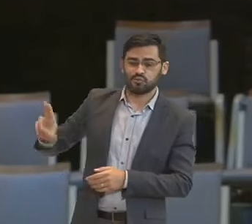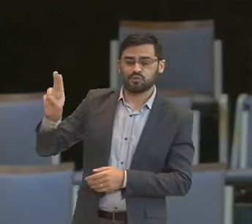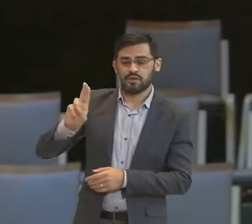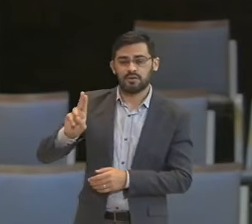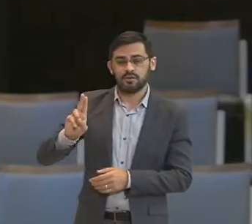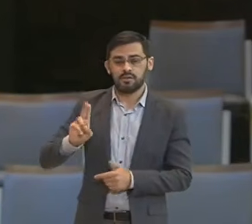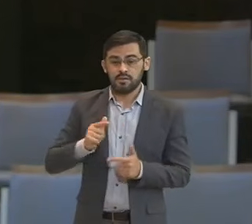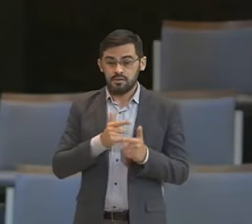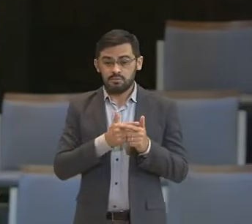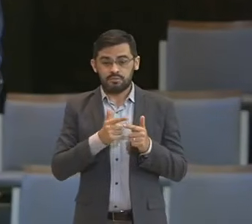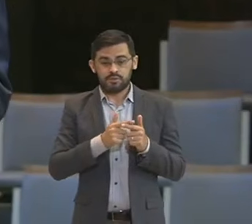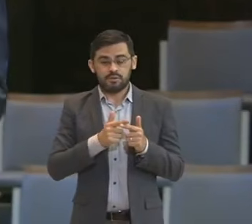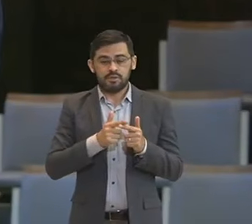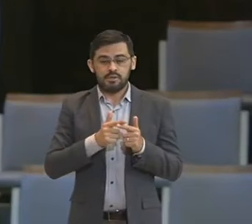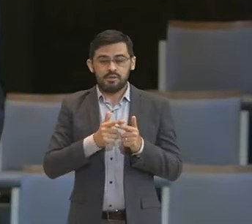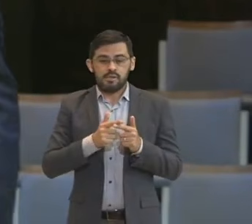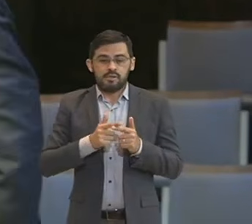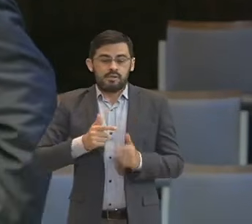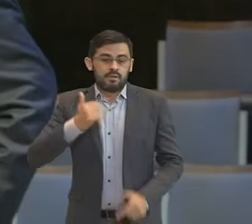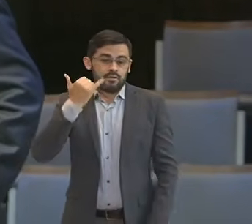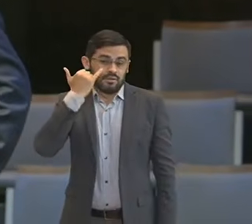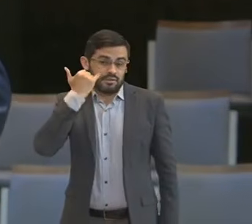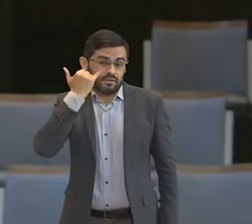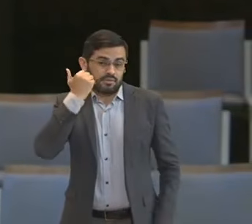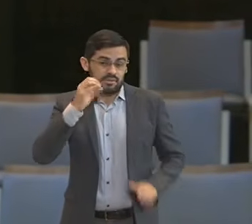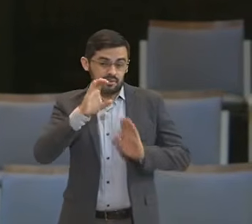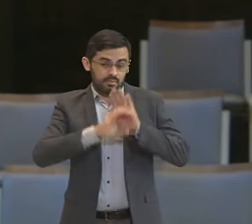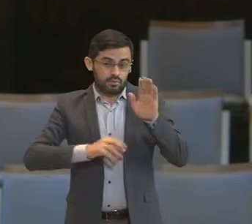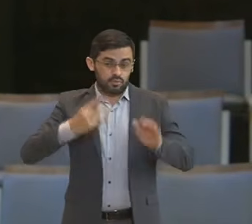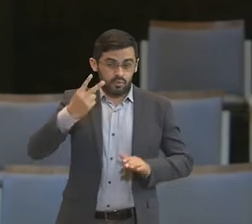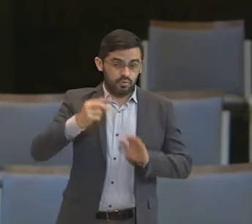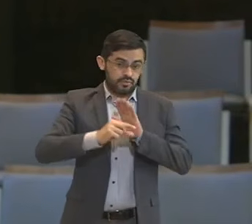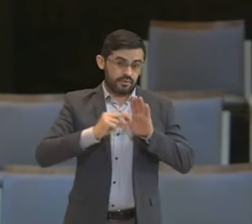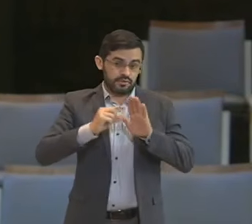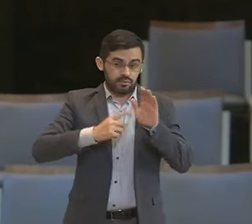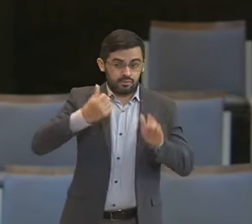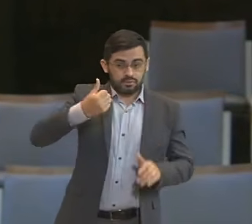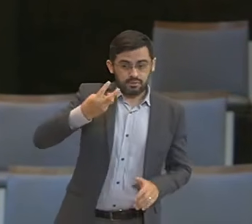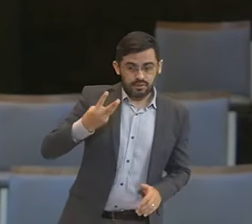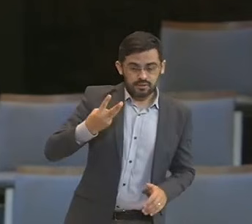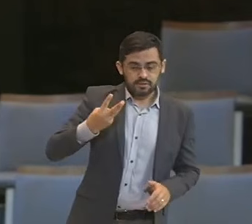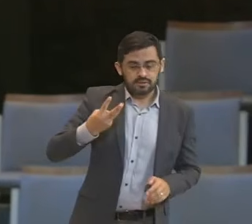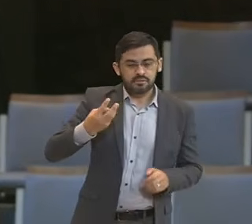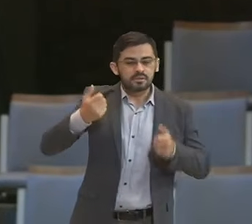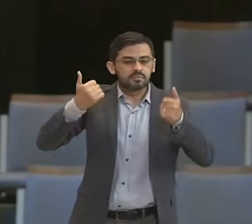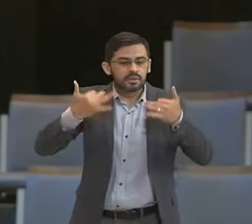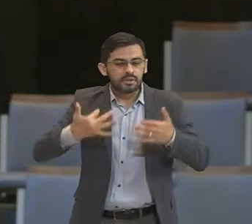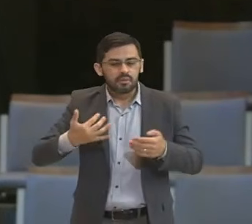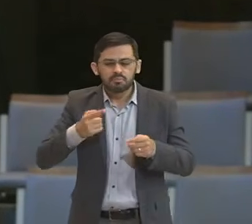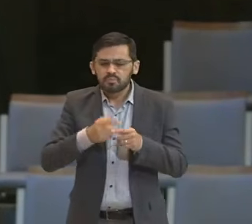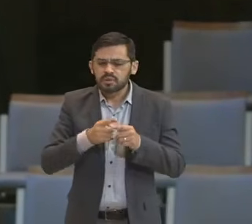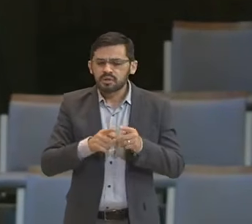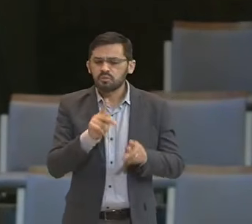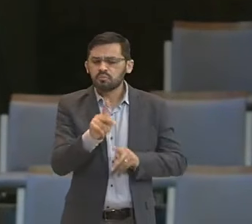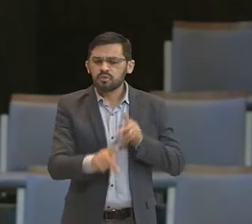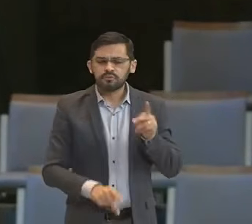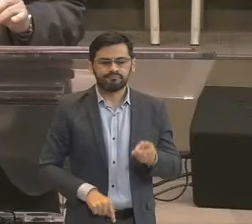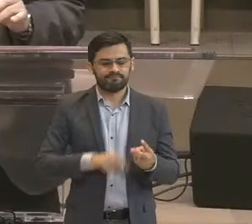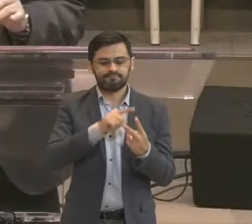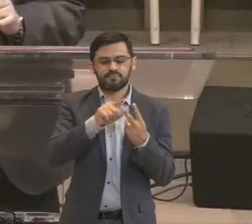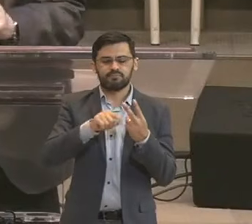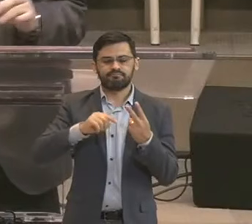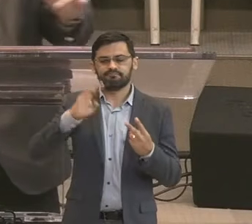problema aparece lá em Jeremias 2,13, onde a palavra do Senhor diz assim: porque o meu povo fez duas